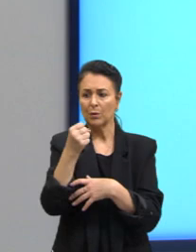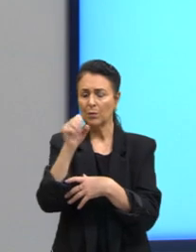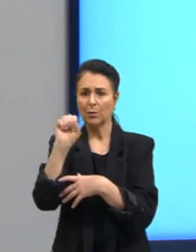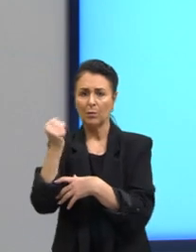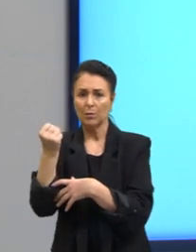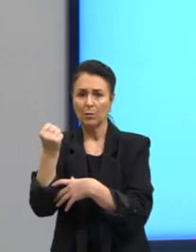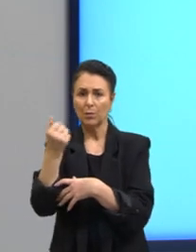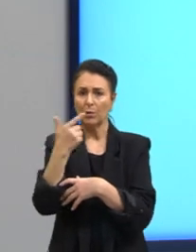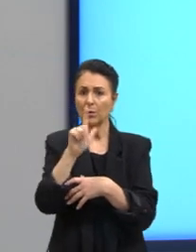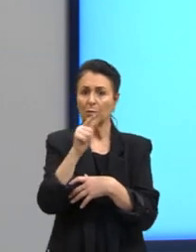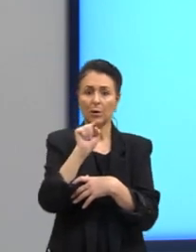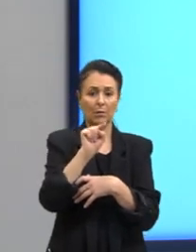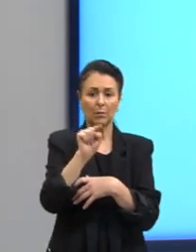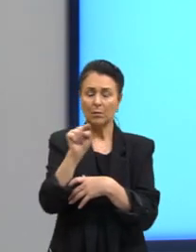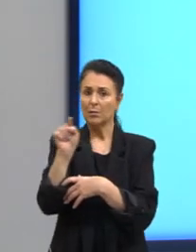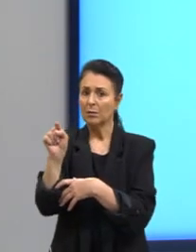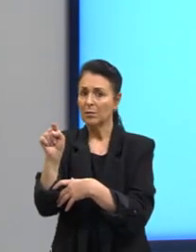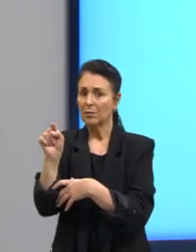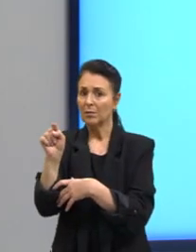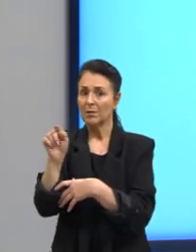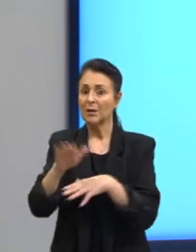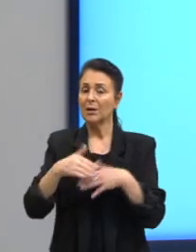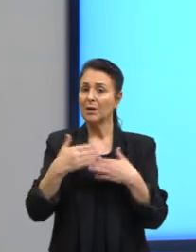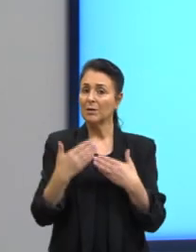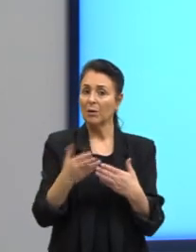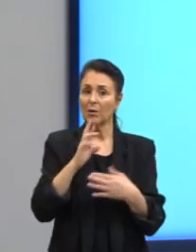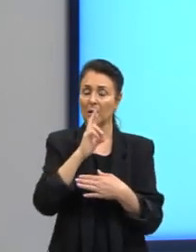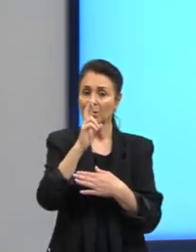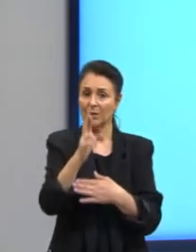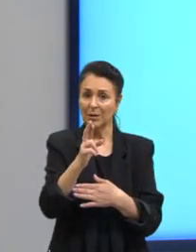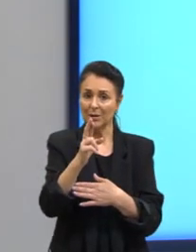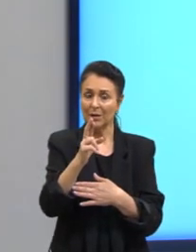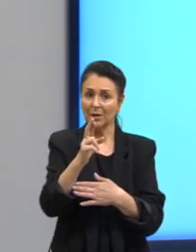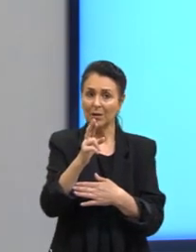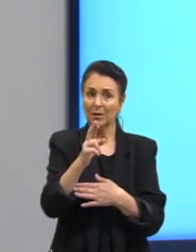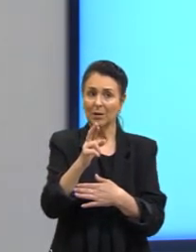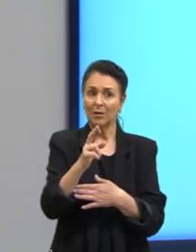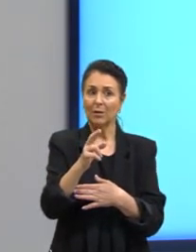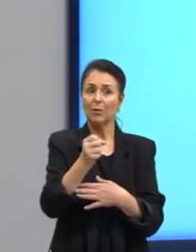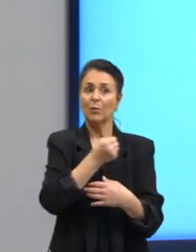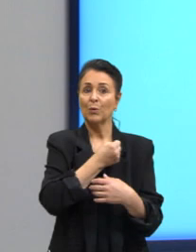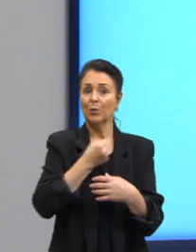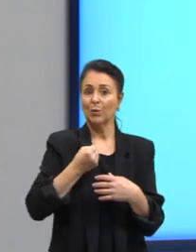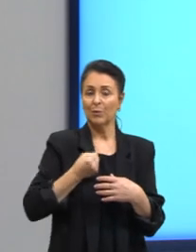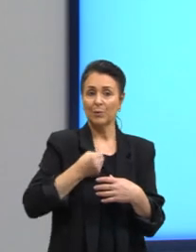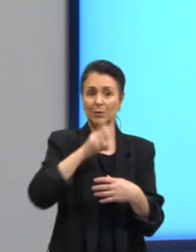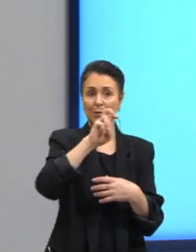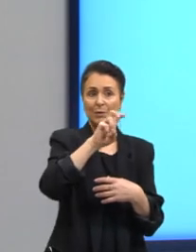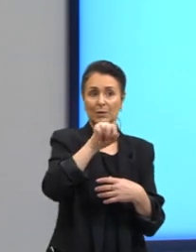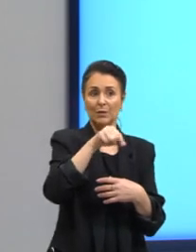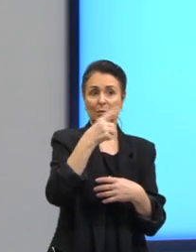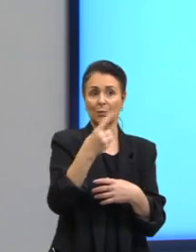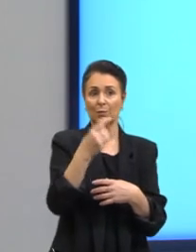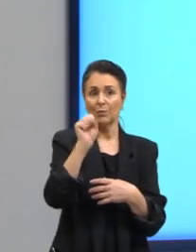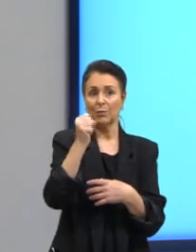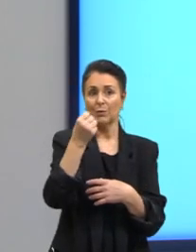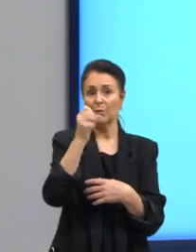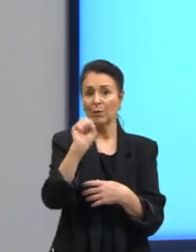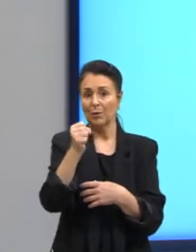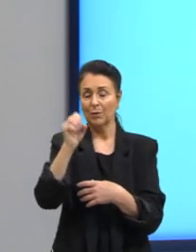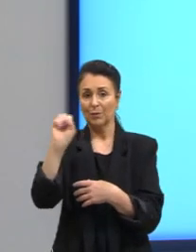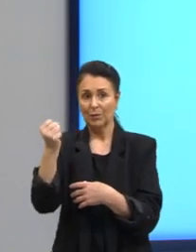e não tem... Aqui então aqui a resposta é essa numeração então 5,18